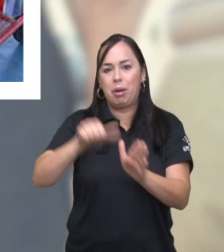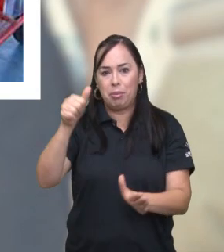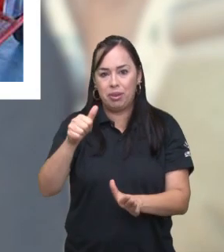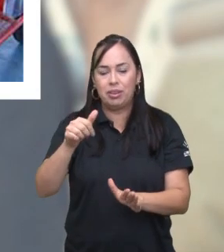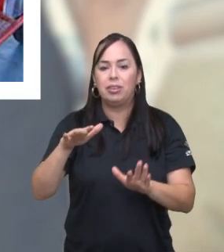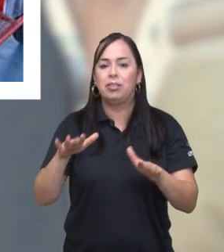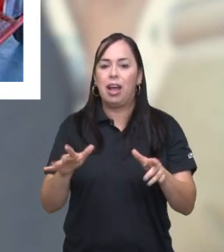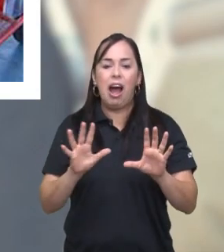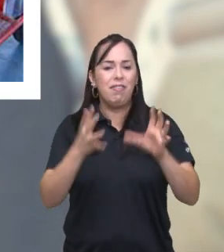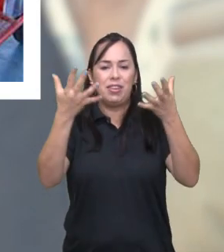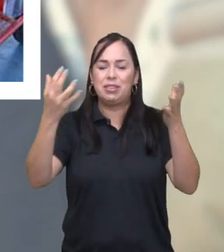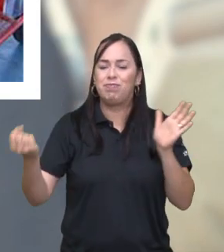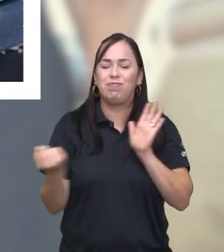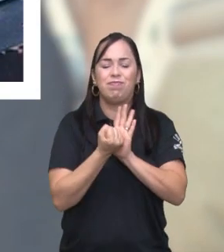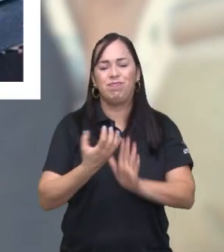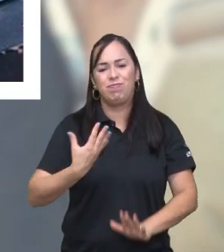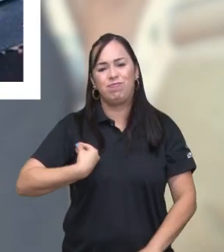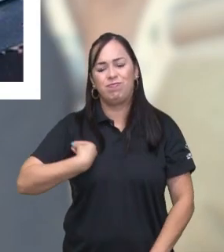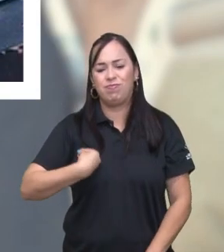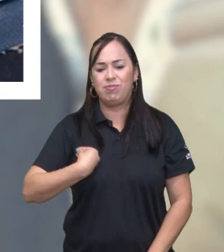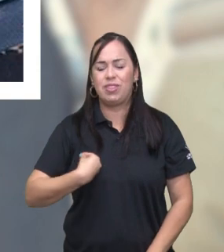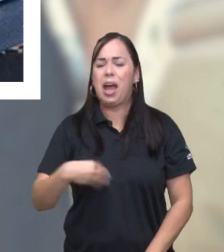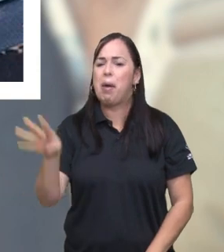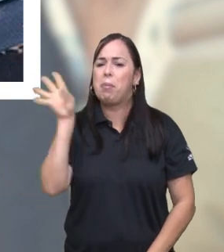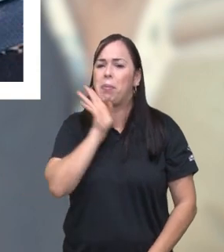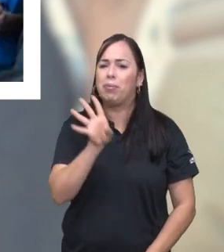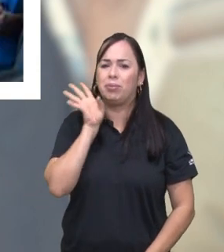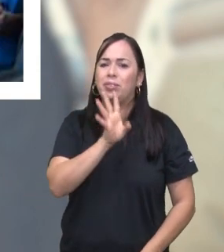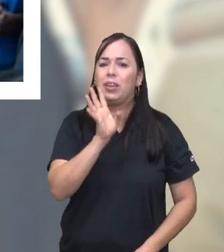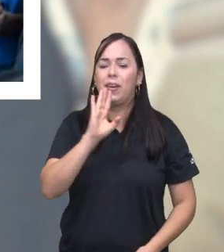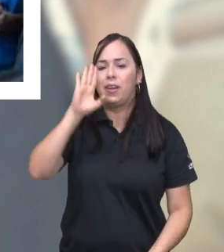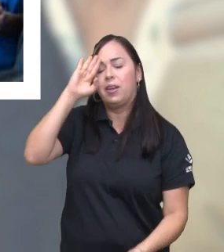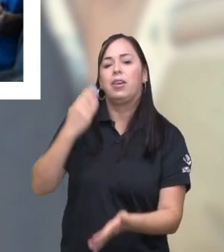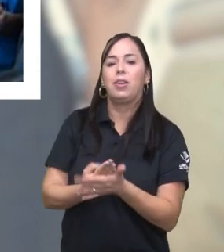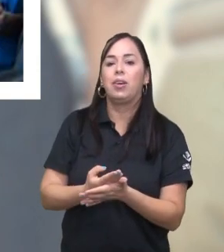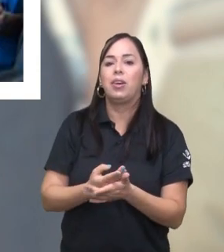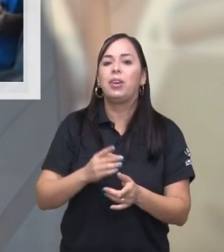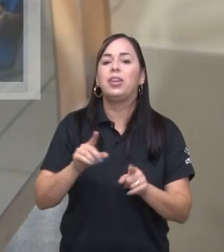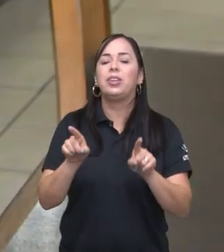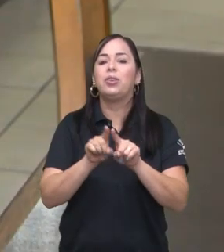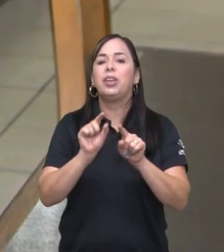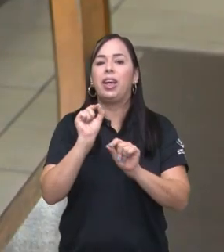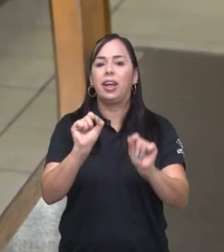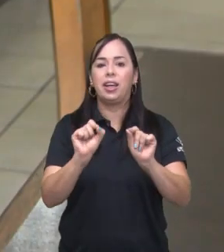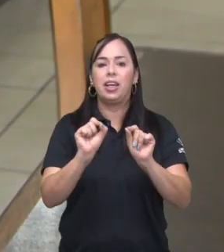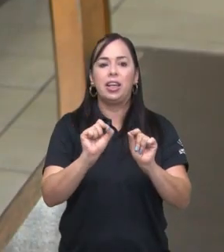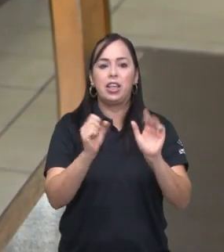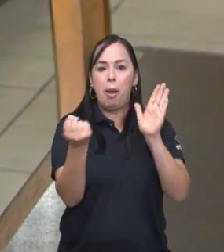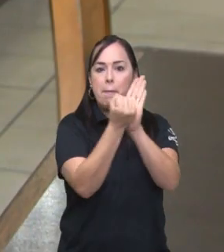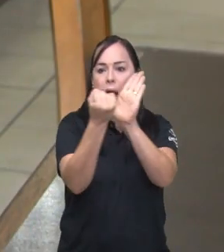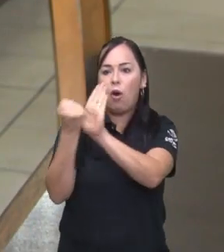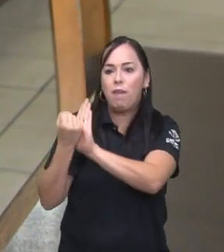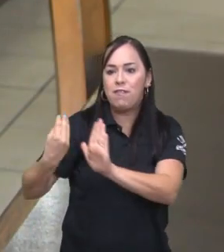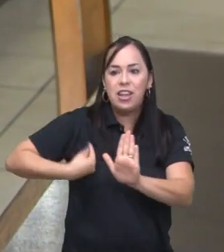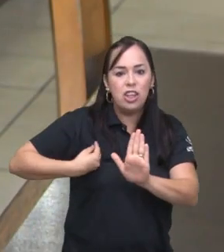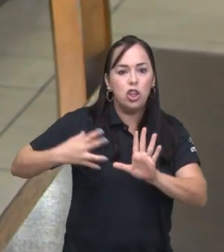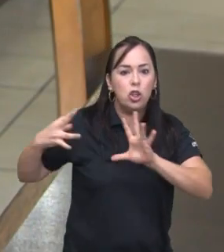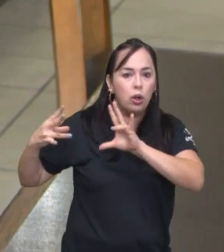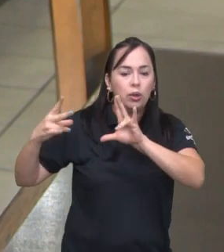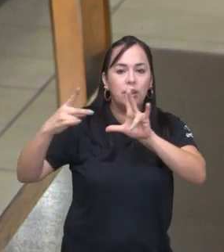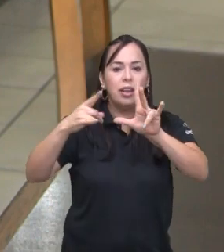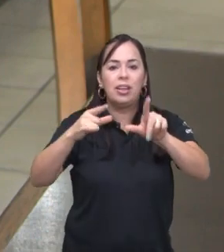festa. Foi muito bacana e eu acredito que marcou de todo morador daqui. Era uma diversão que a